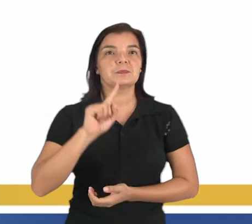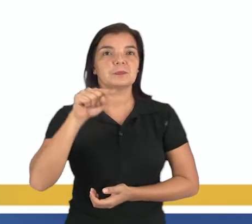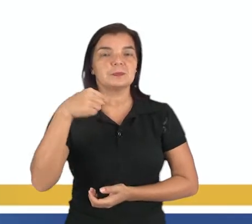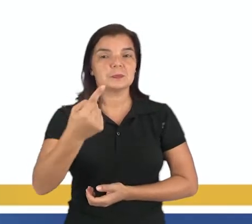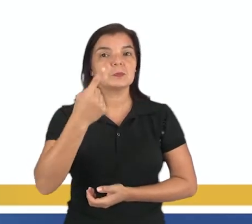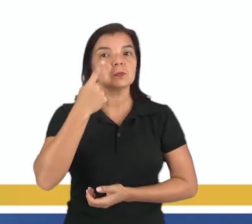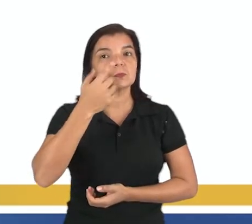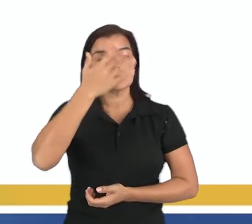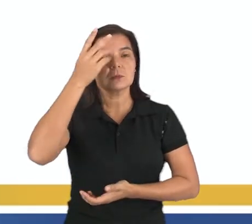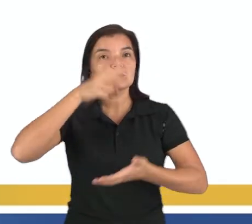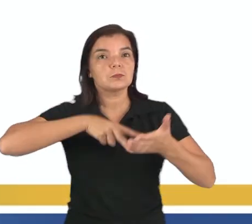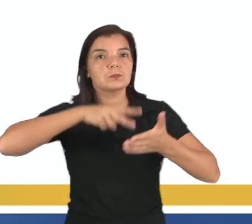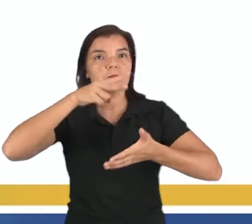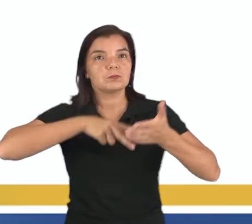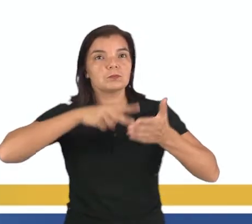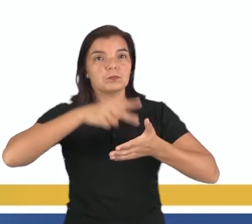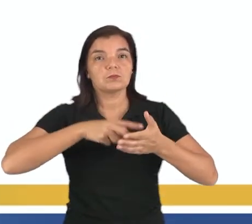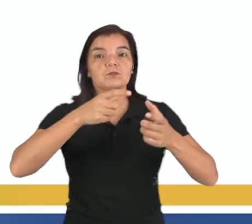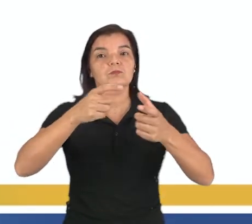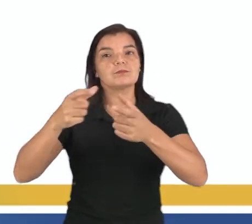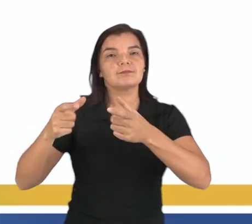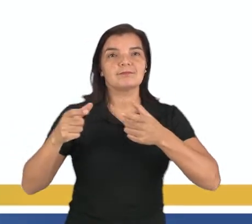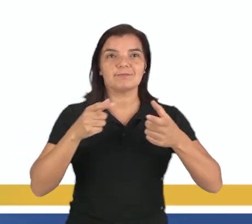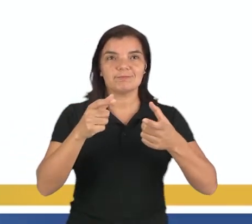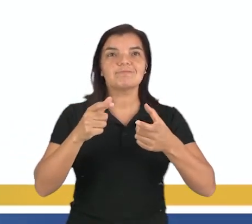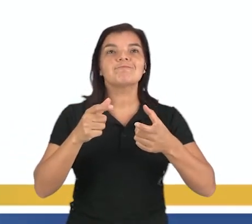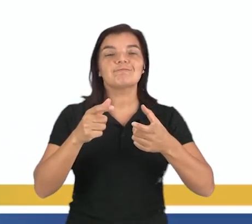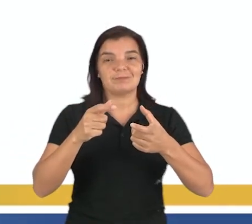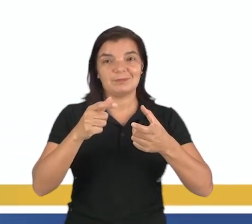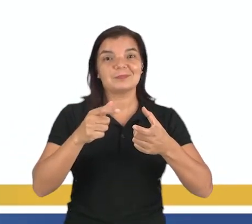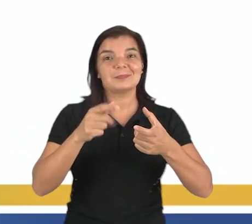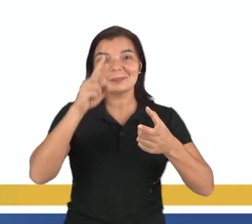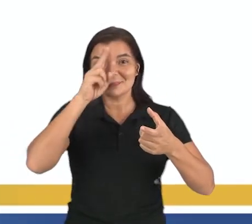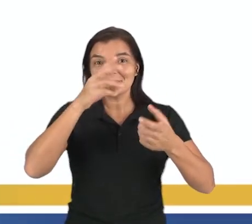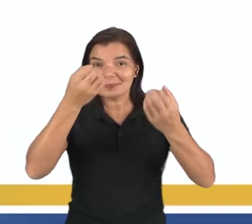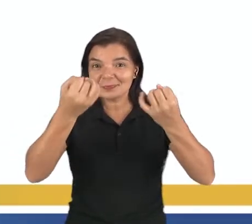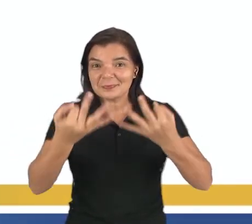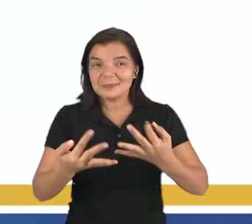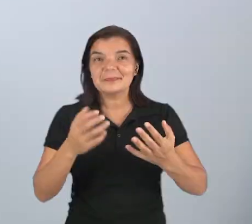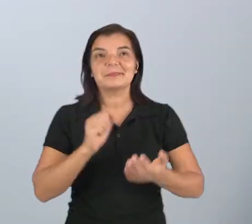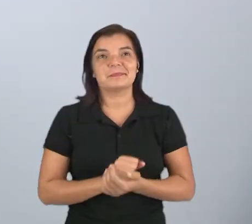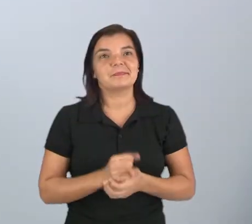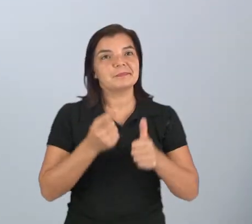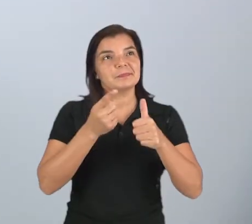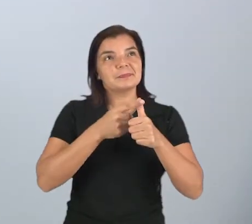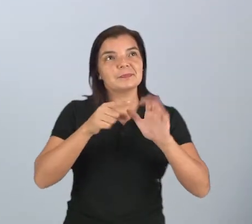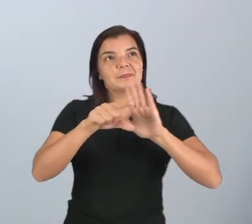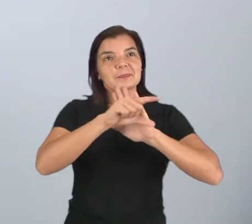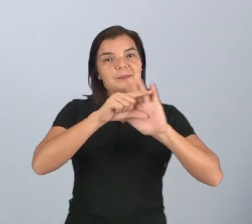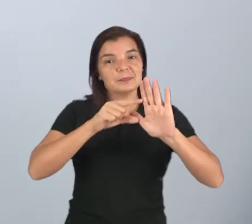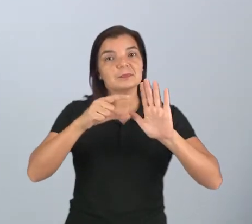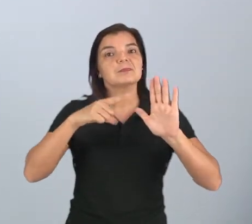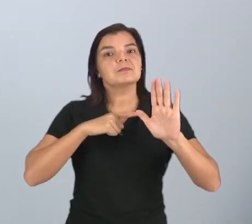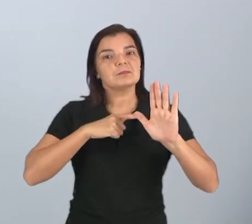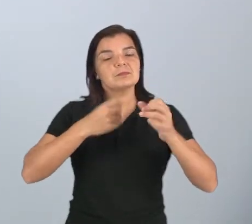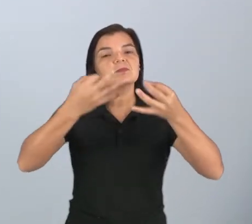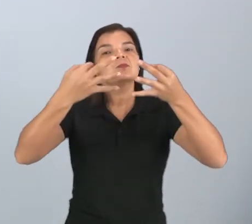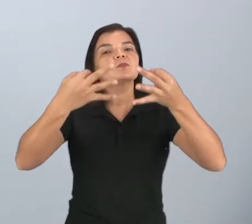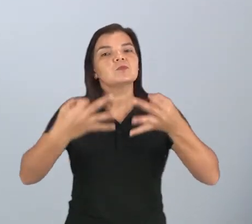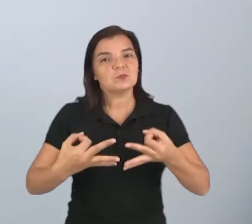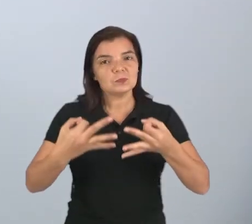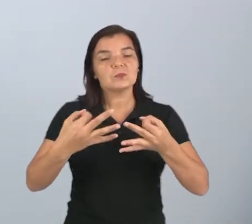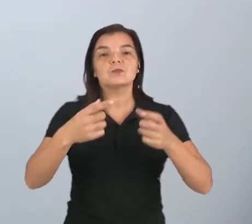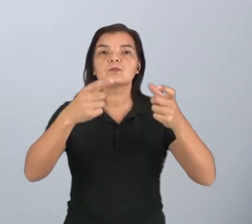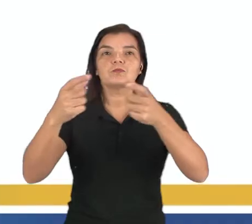Depois, ela situa o leitor quanto ao espaço, que lembra que foi o que a gente falou. O primeiro parágrafo tem que situar o leitor